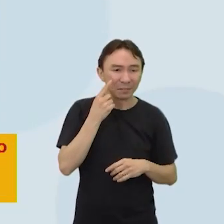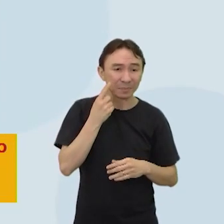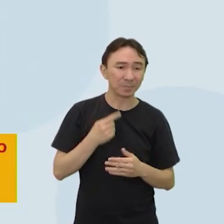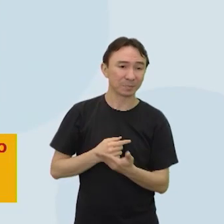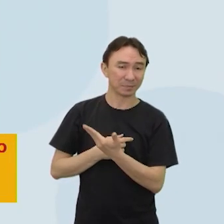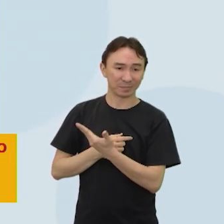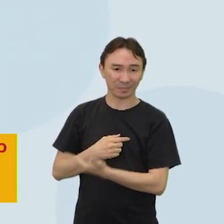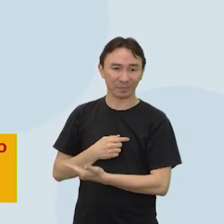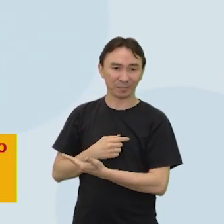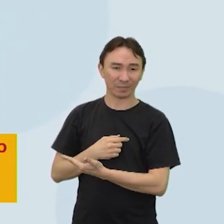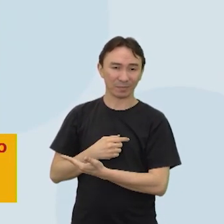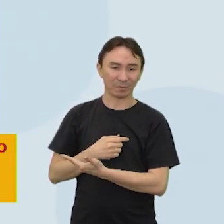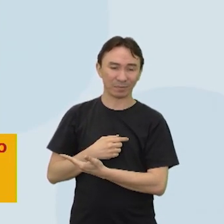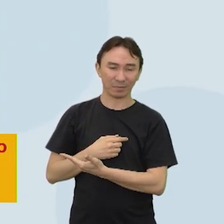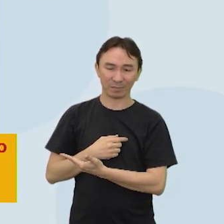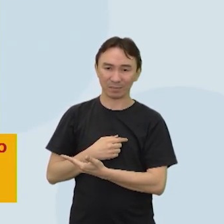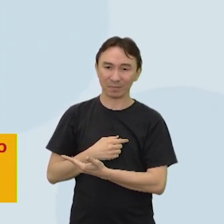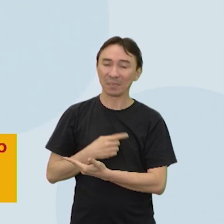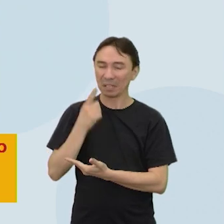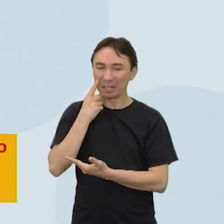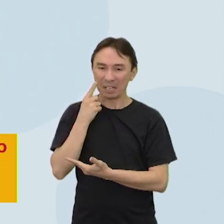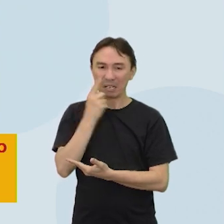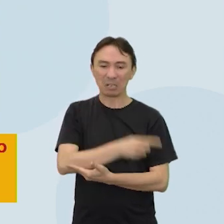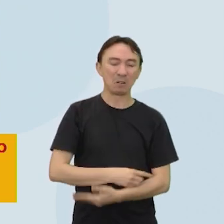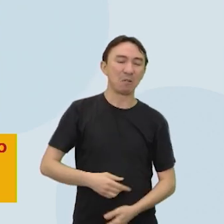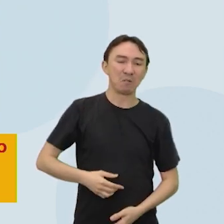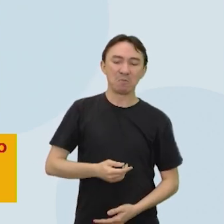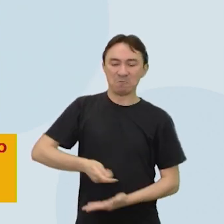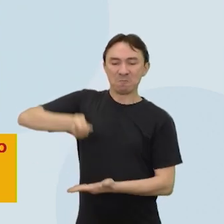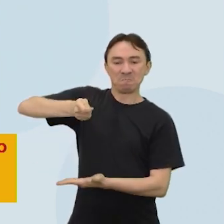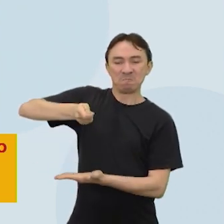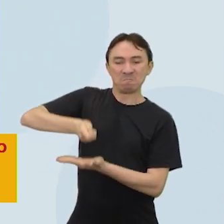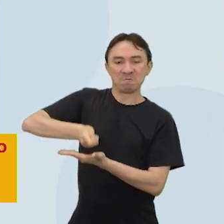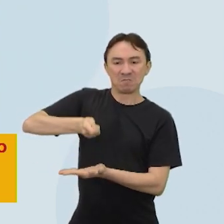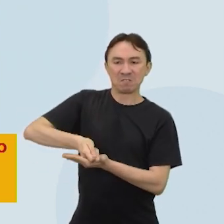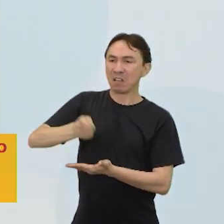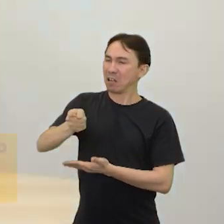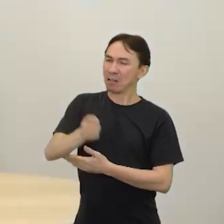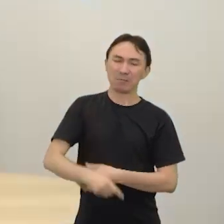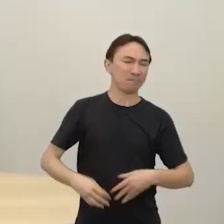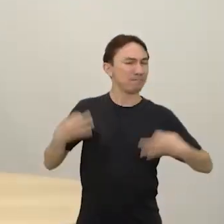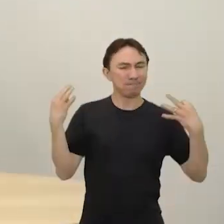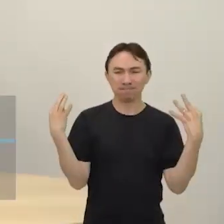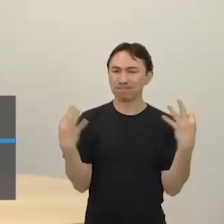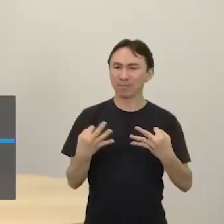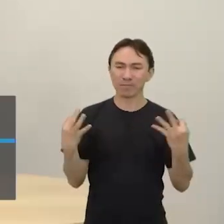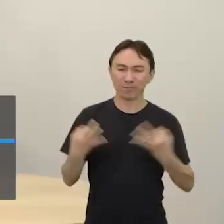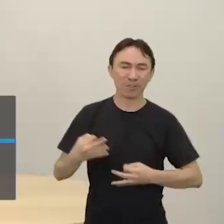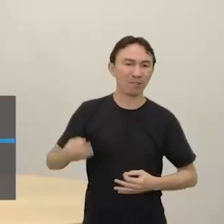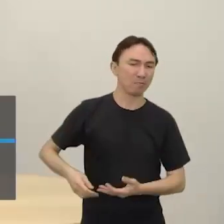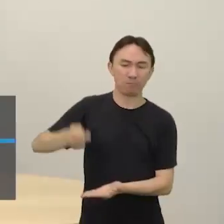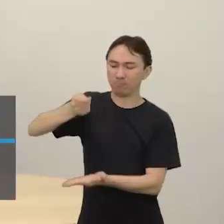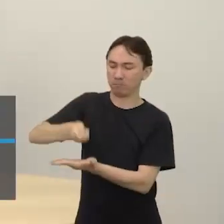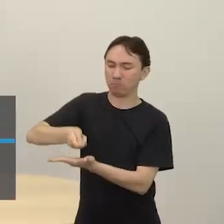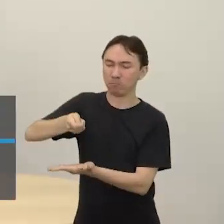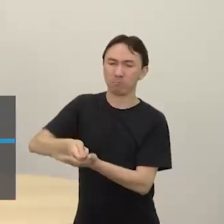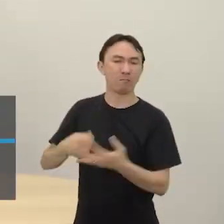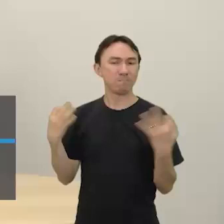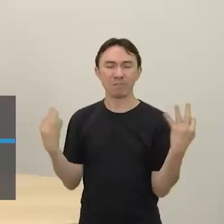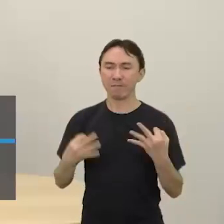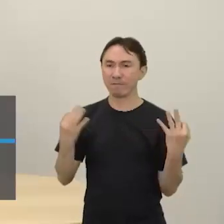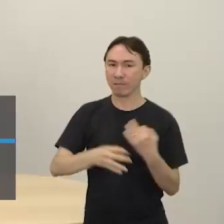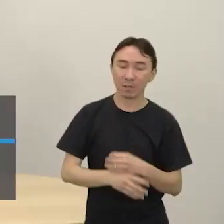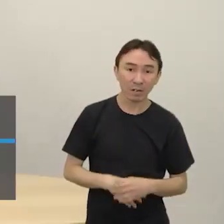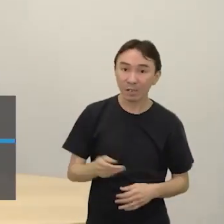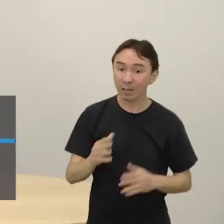pôs, escrito lá na lousa: o ditador é perfeito. A escola é, por excelência, o espaço em que se formam